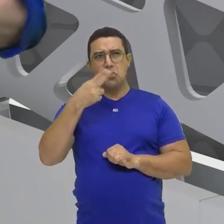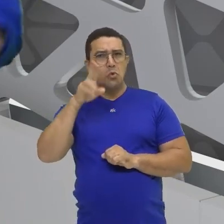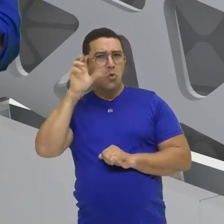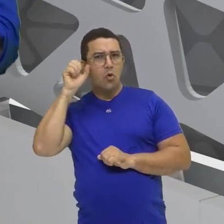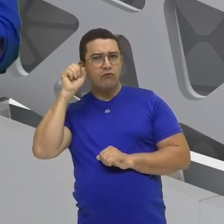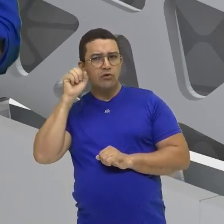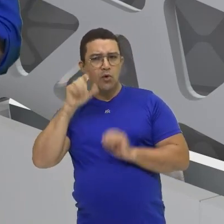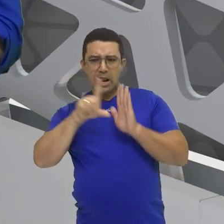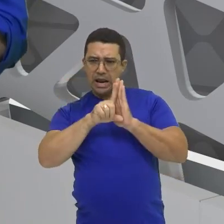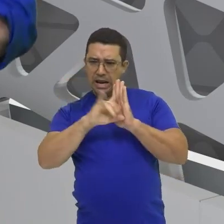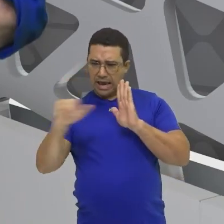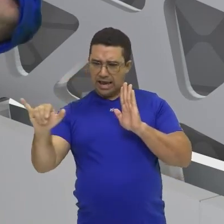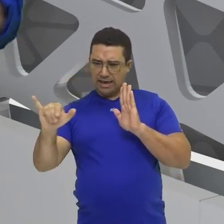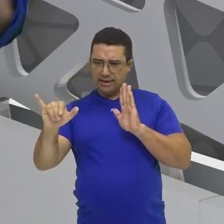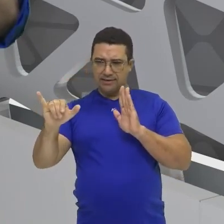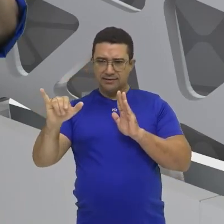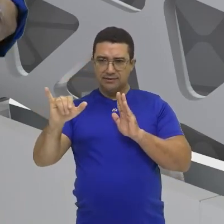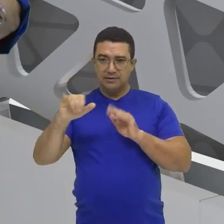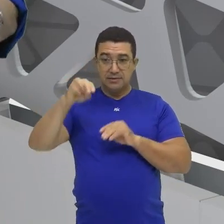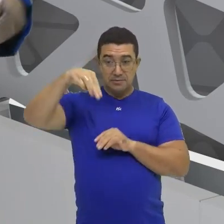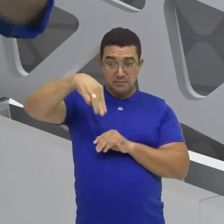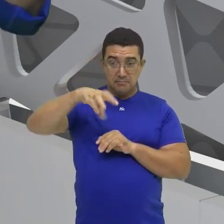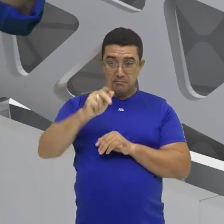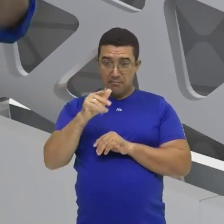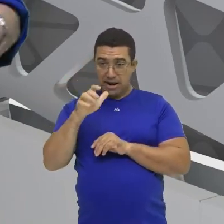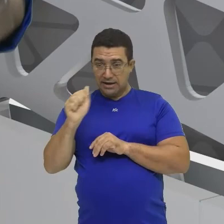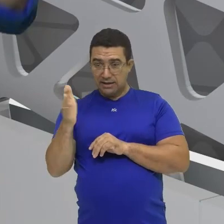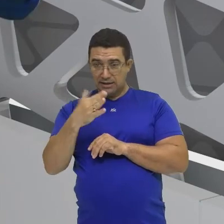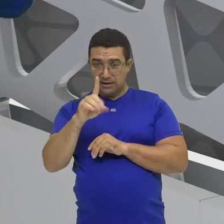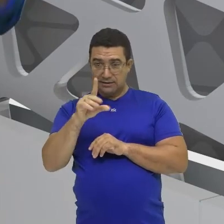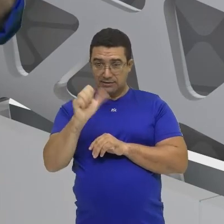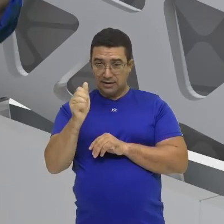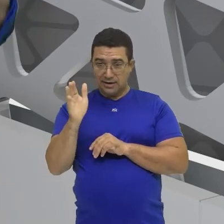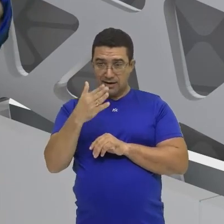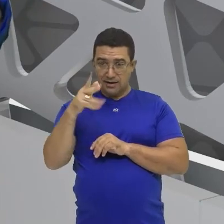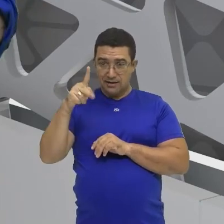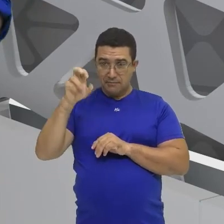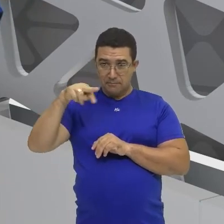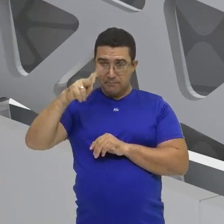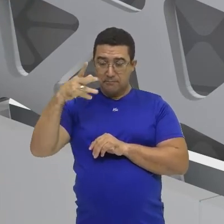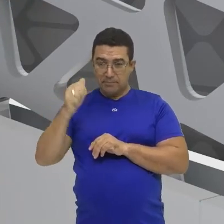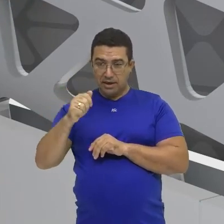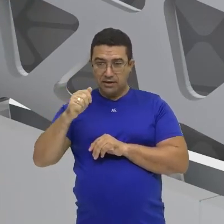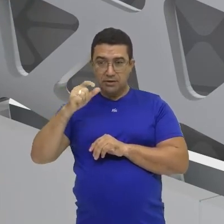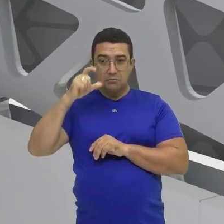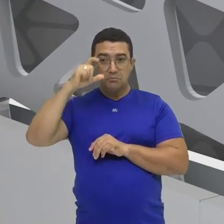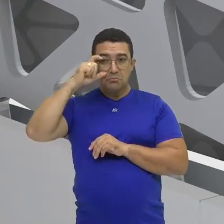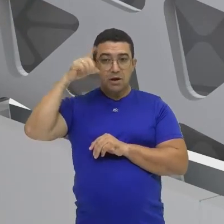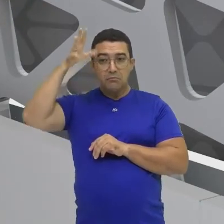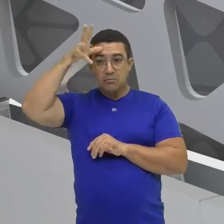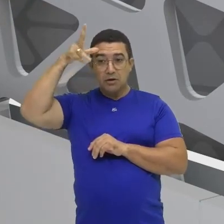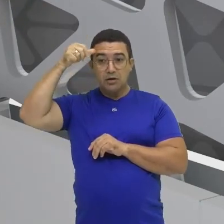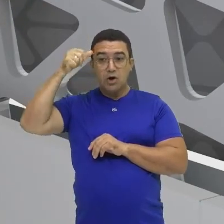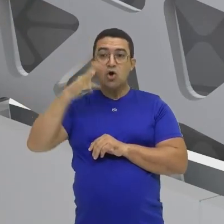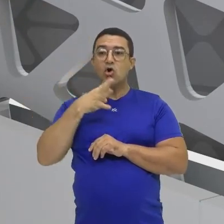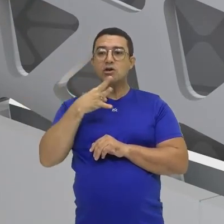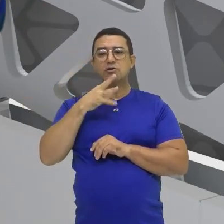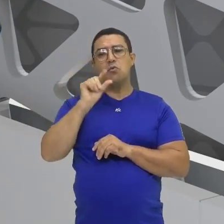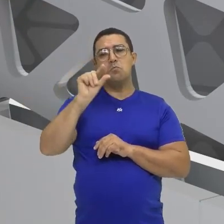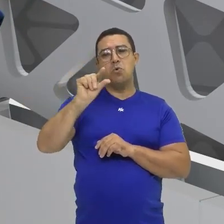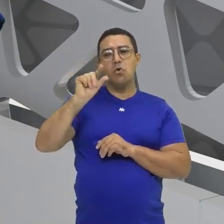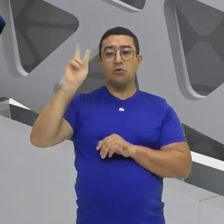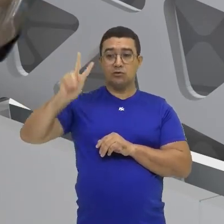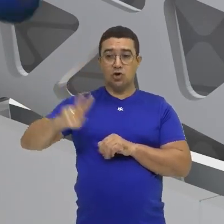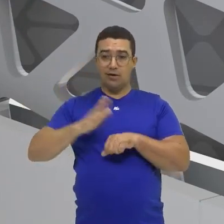Lei Maria da Penha? Eu tenho quase certeza que a maioria já ouviu falar. Vamos conhecer um pouco da história dessa mulher.